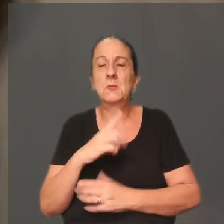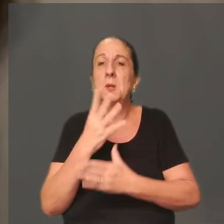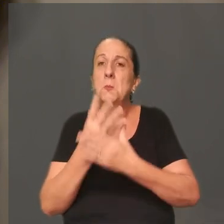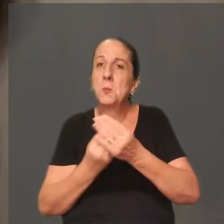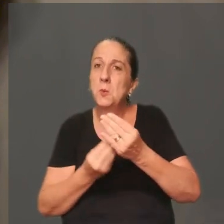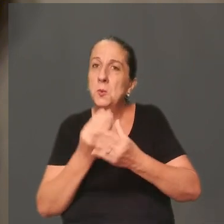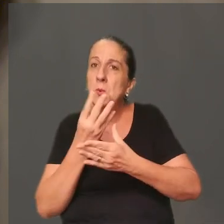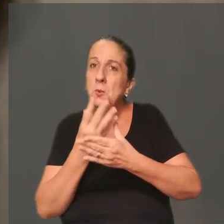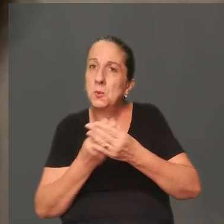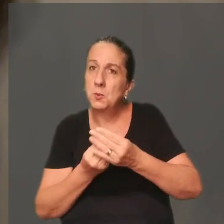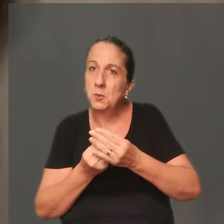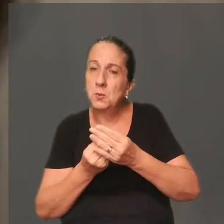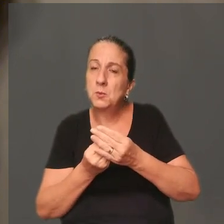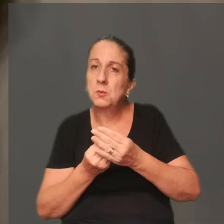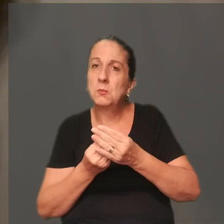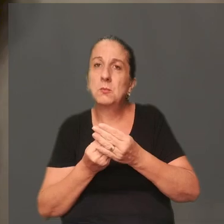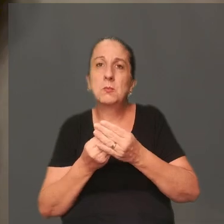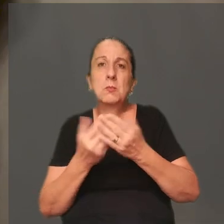produção